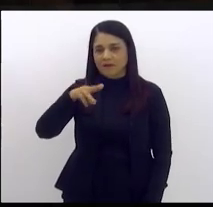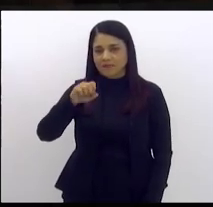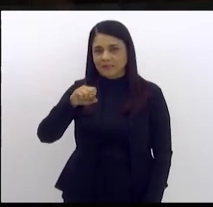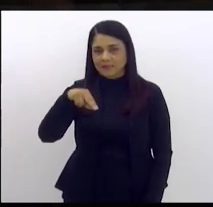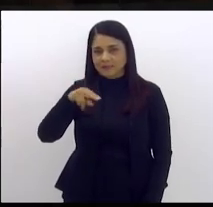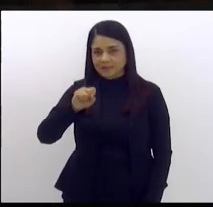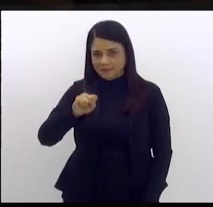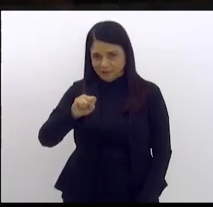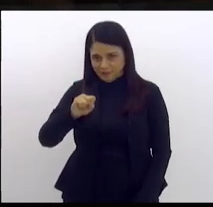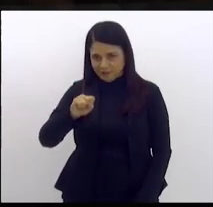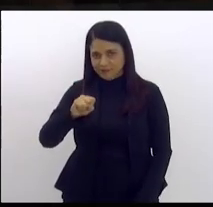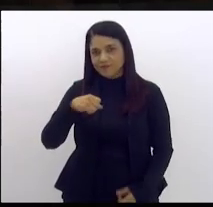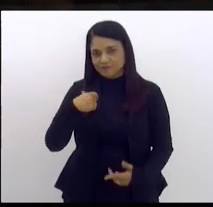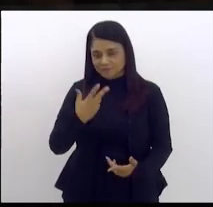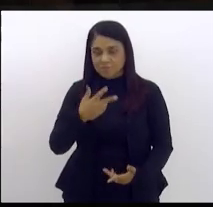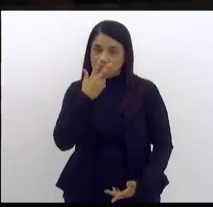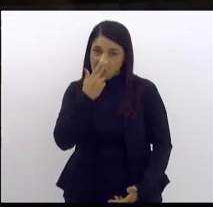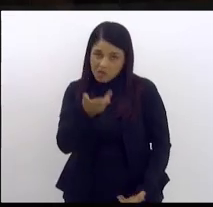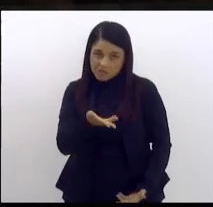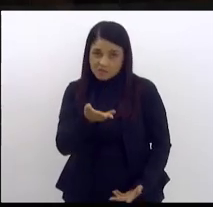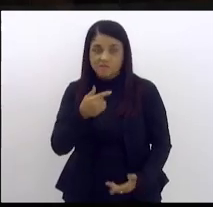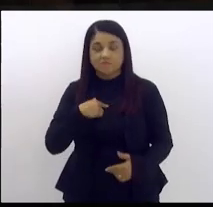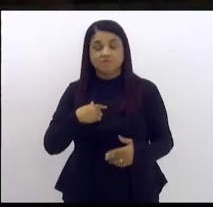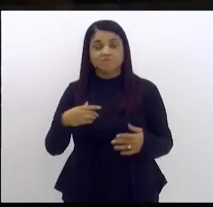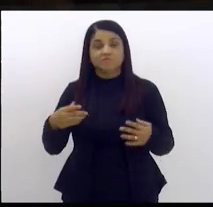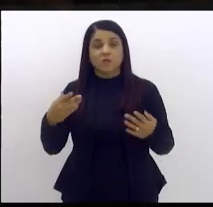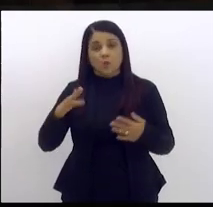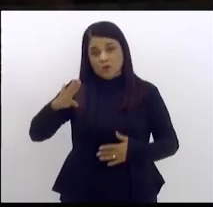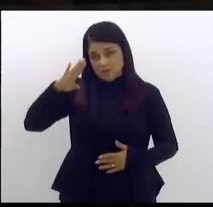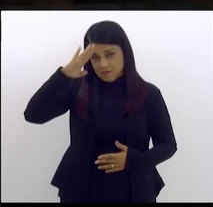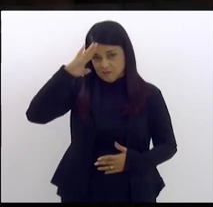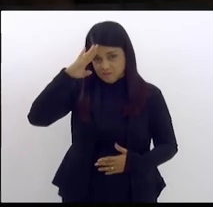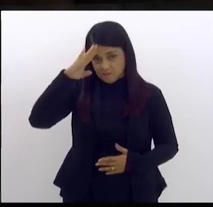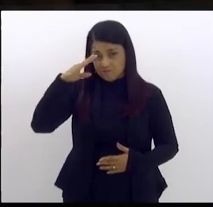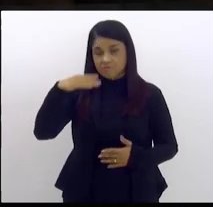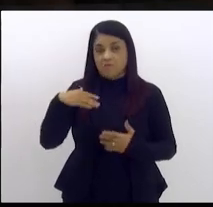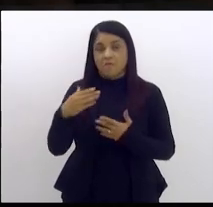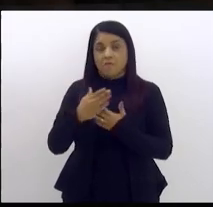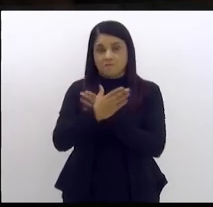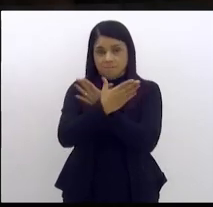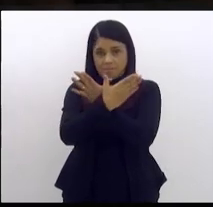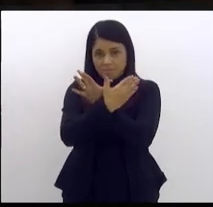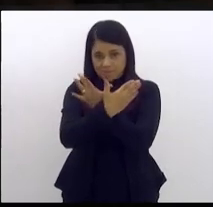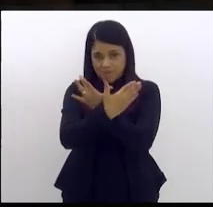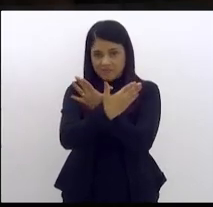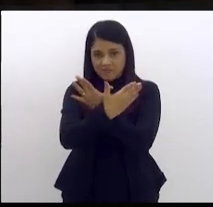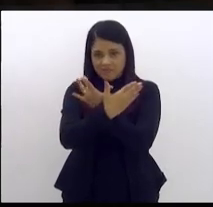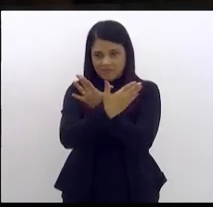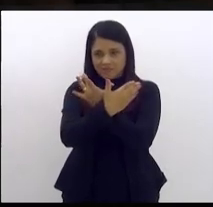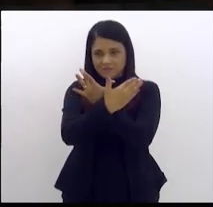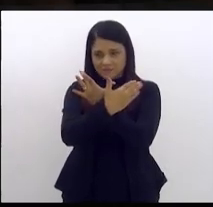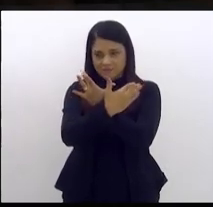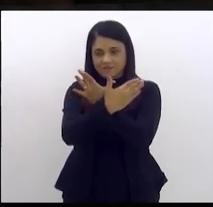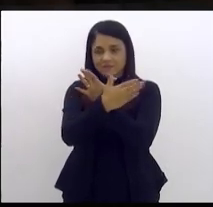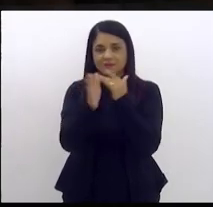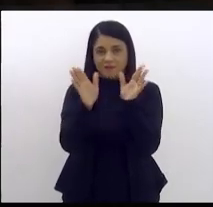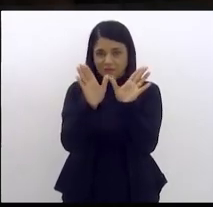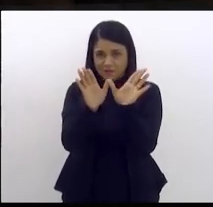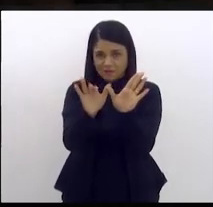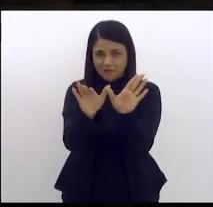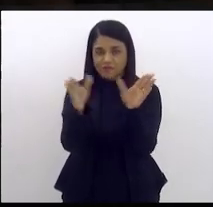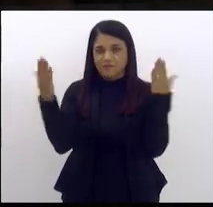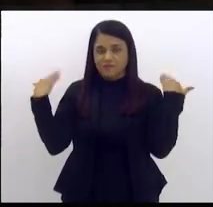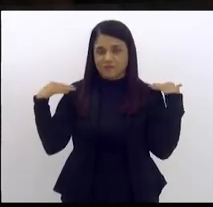transformando a utilização o exército a Marinha aeronáutica tem que seguir ordens mas no final tá sendo usada para um Market